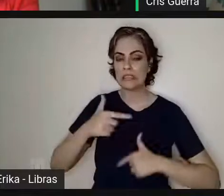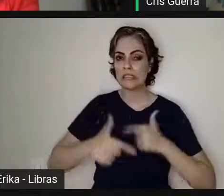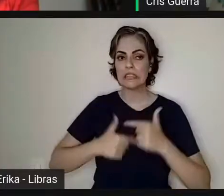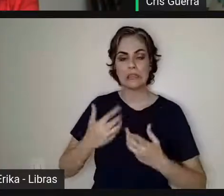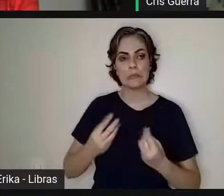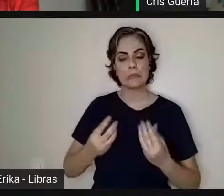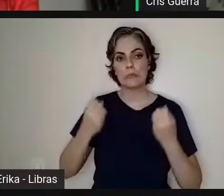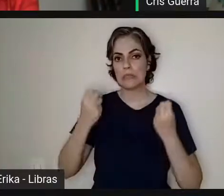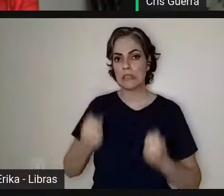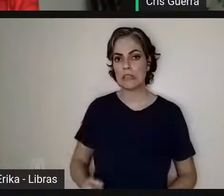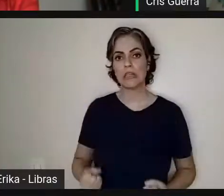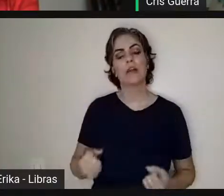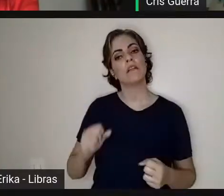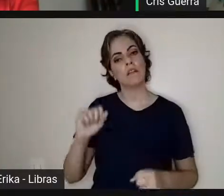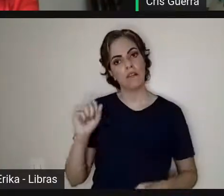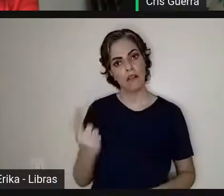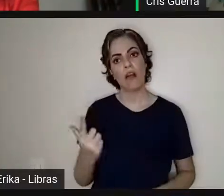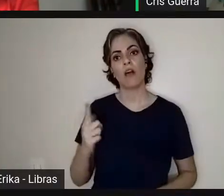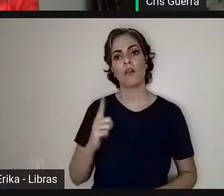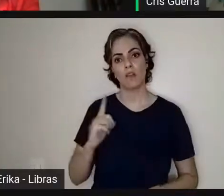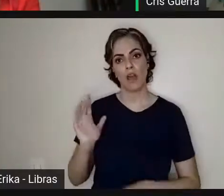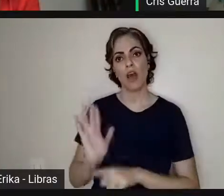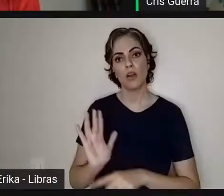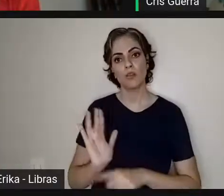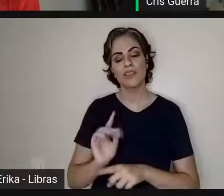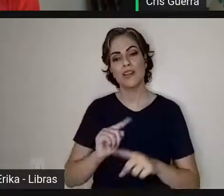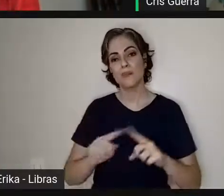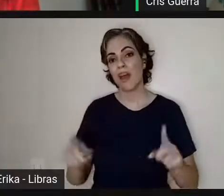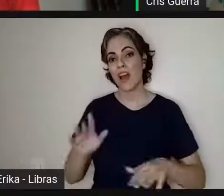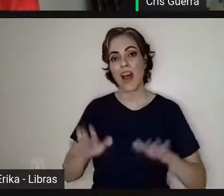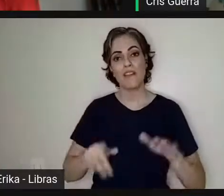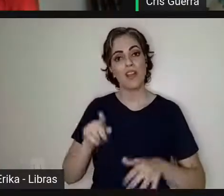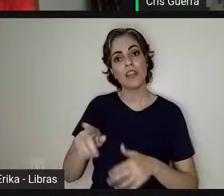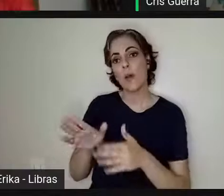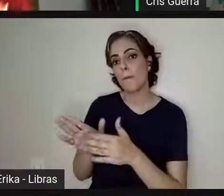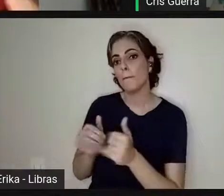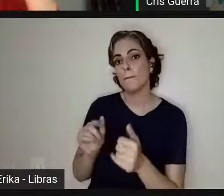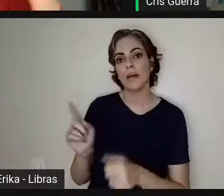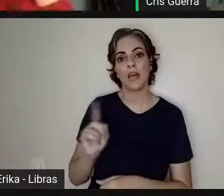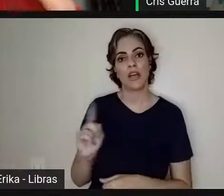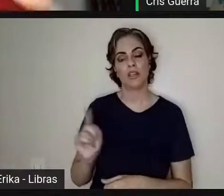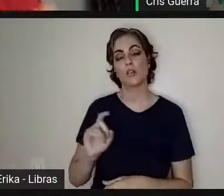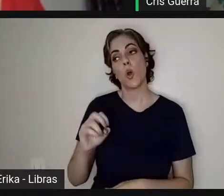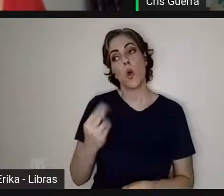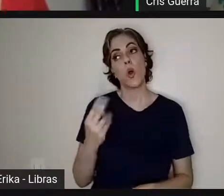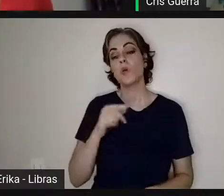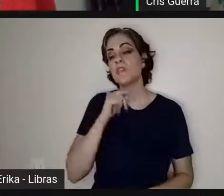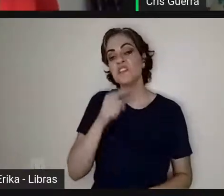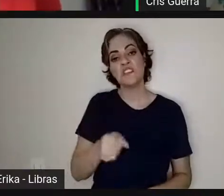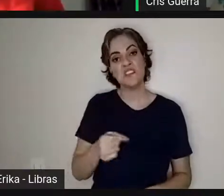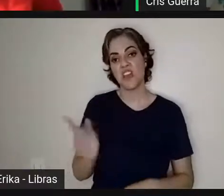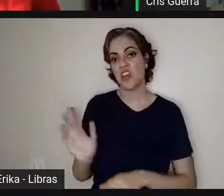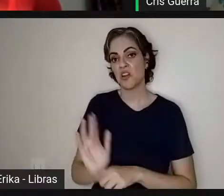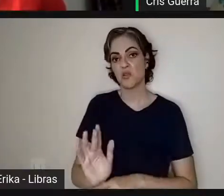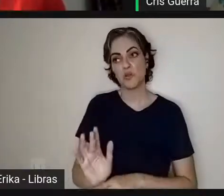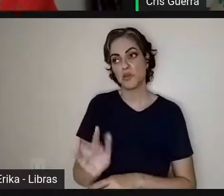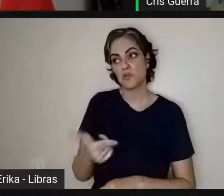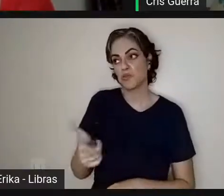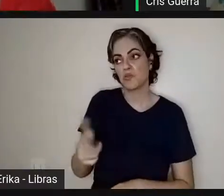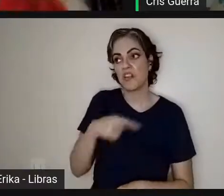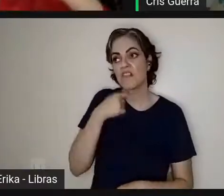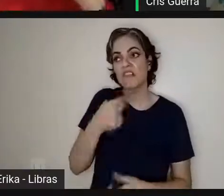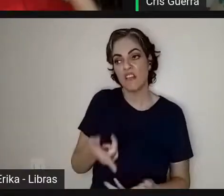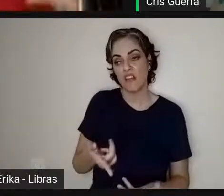que não contem com ajuda, mas muitas vezes não pedem essa ajuda ou não tem, né? Então, você tem que